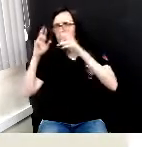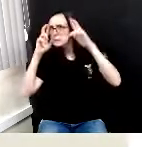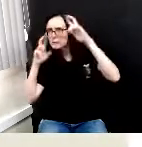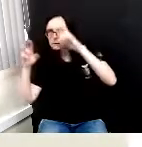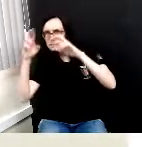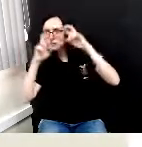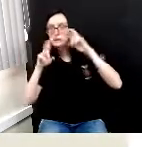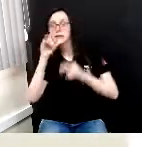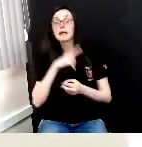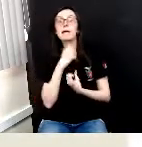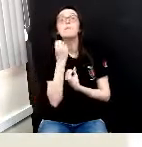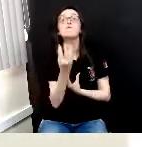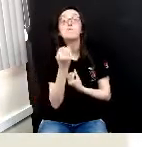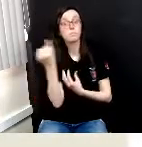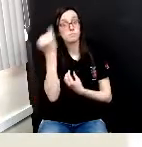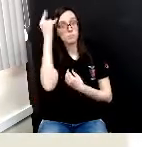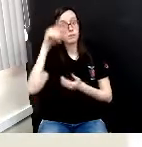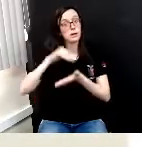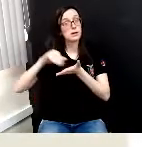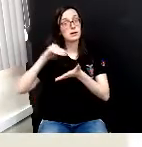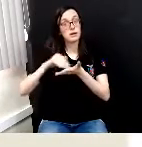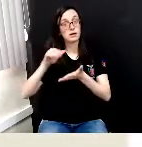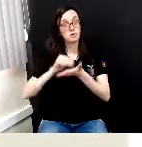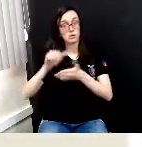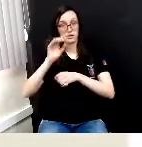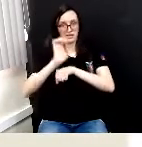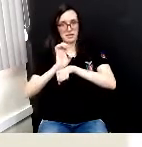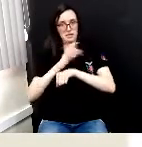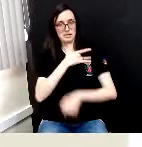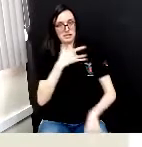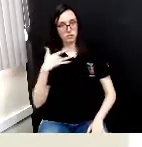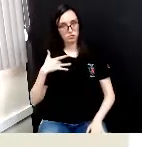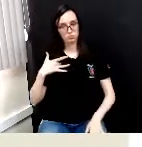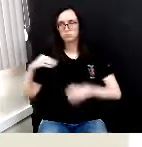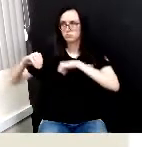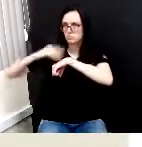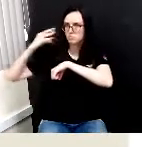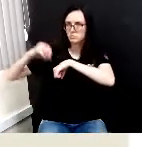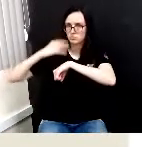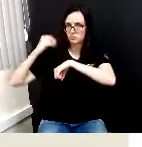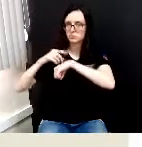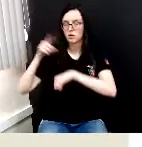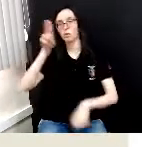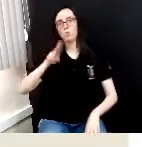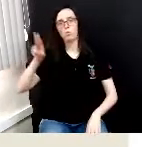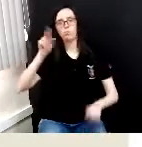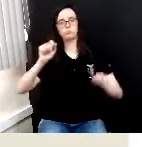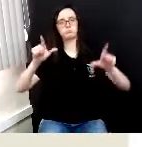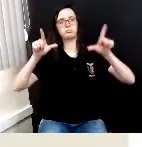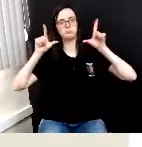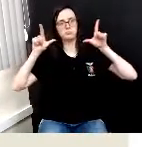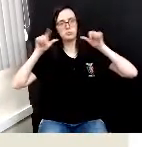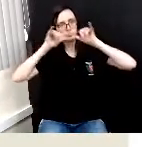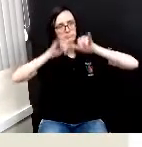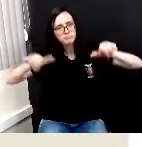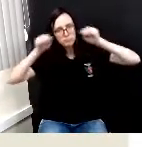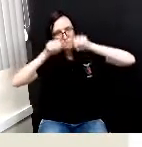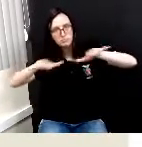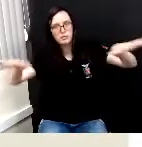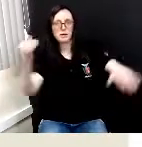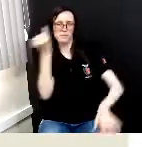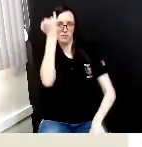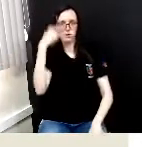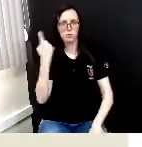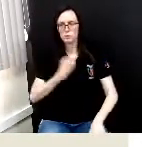informação fornecida pela Secretaria de Estado da Saúde, ela usa as mídias formais, o que é proveniente da